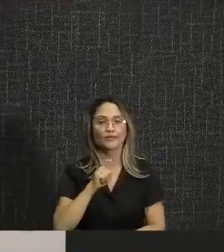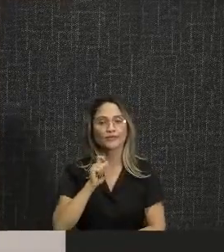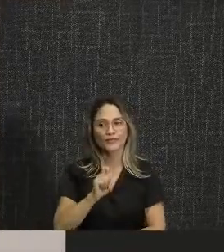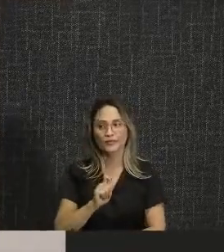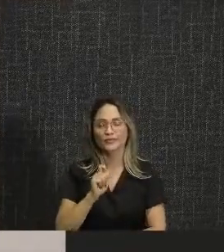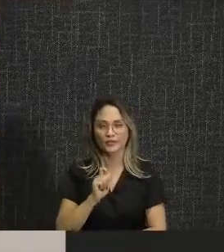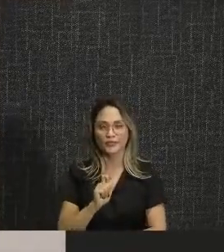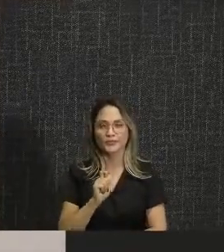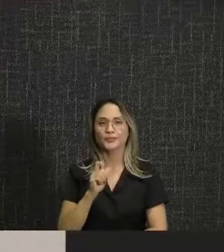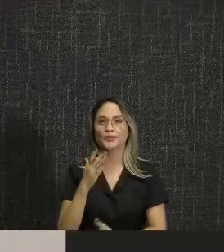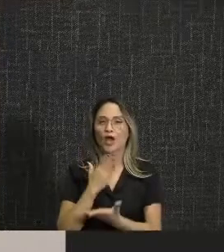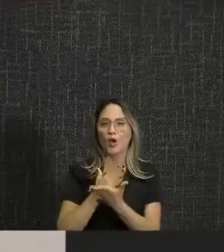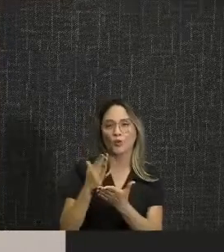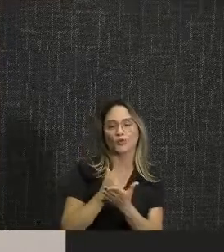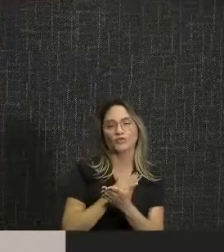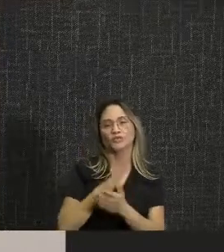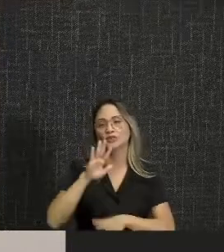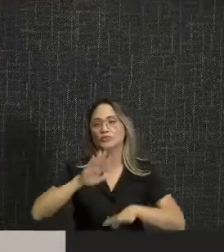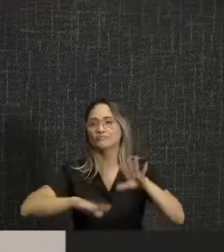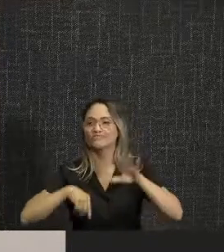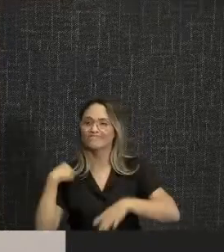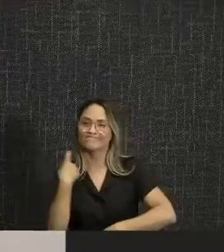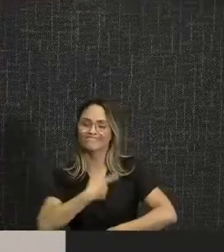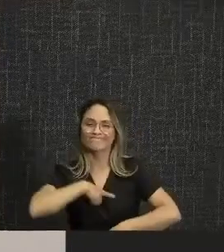gente subestima, mas